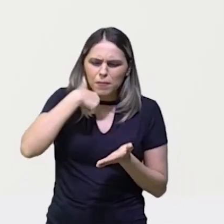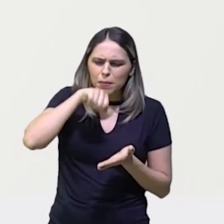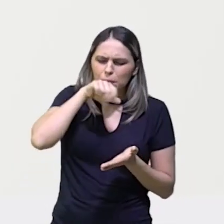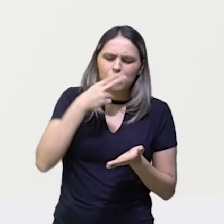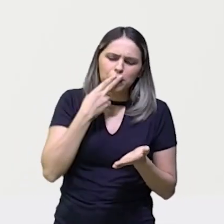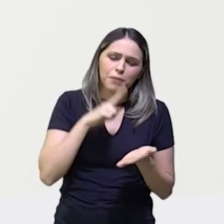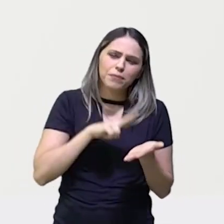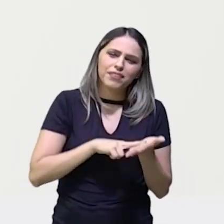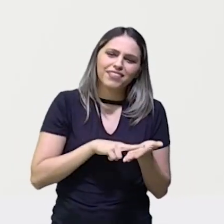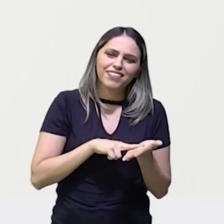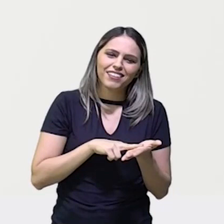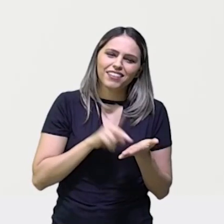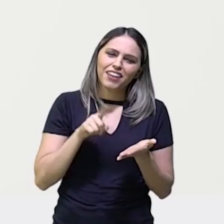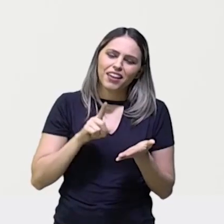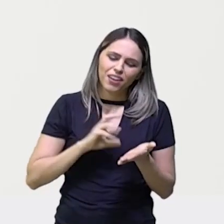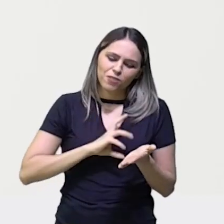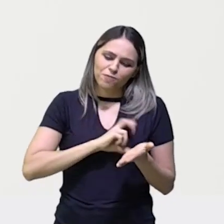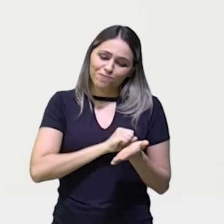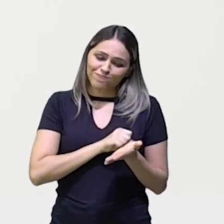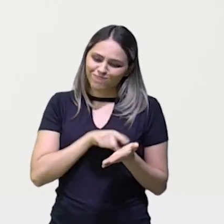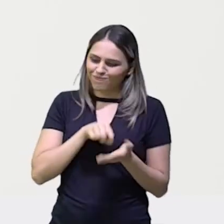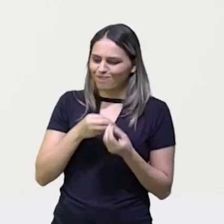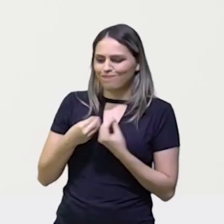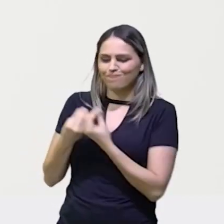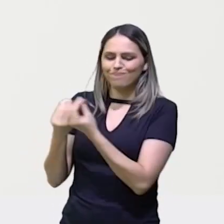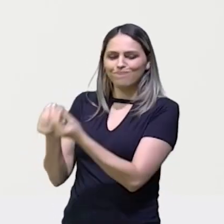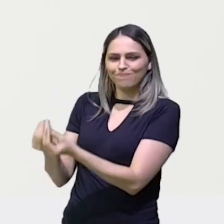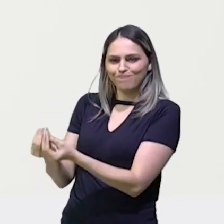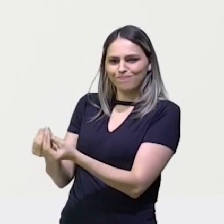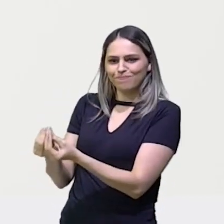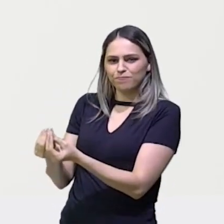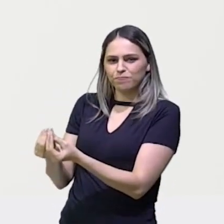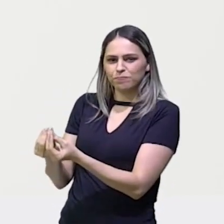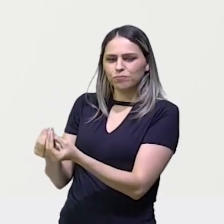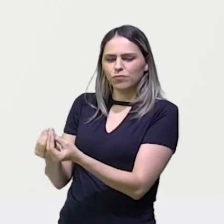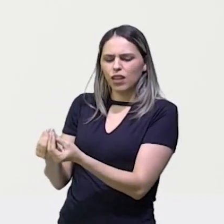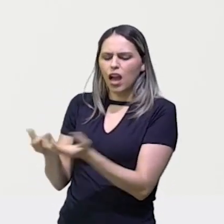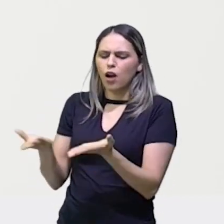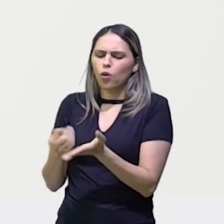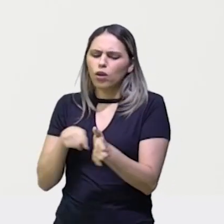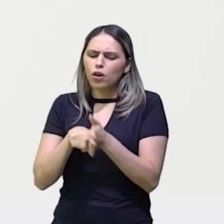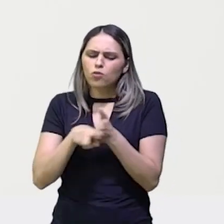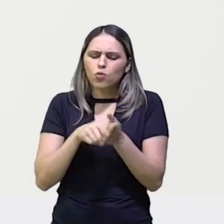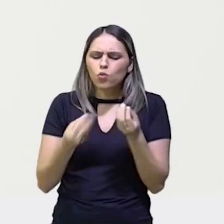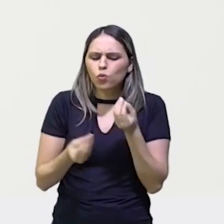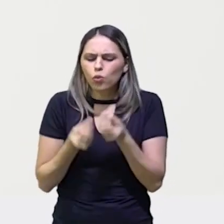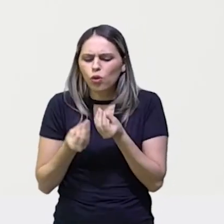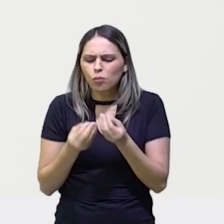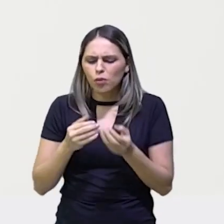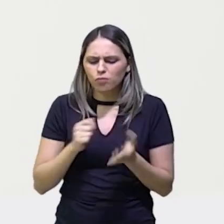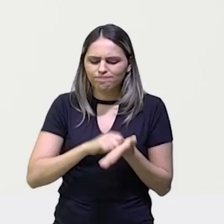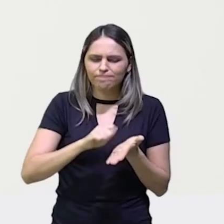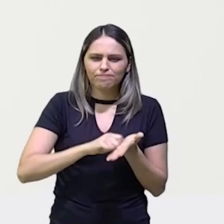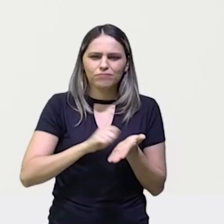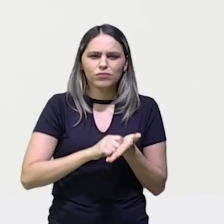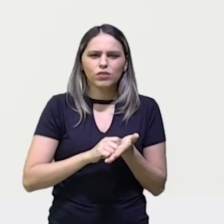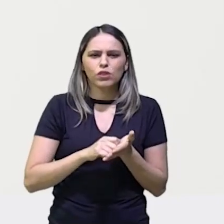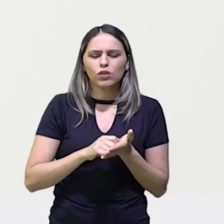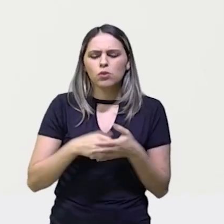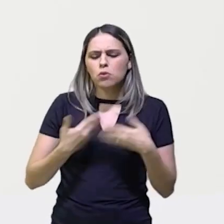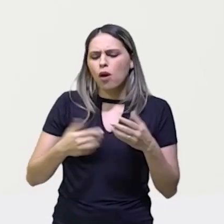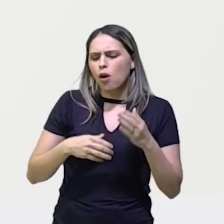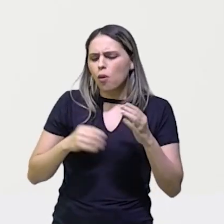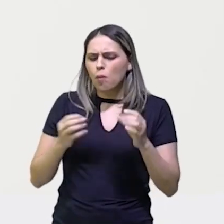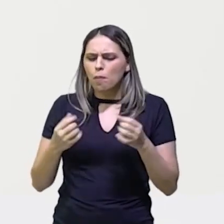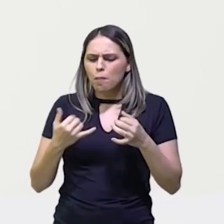exemplo, essa seria uma carta de amor. Vamos investigar agora como ela está escrita. Quais são os